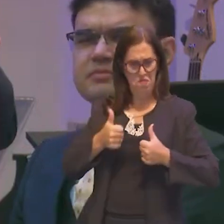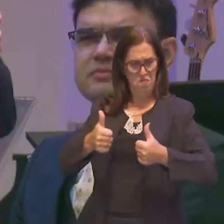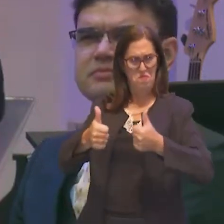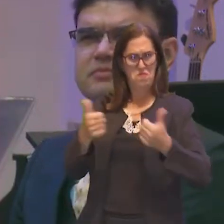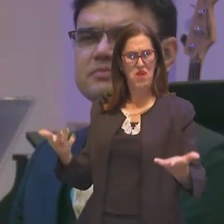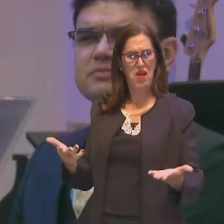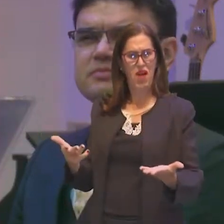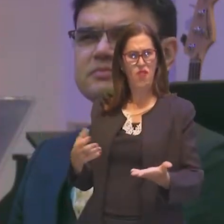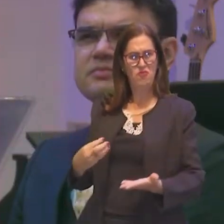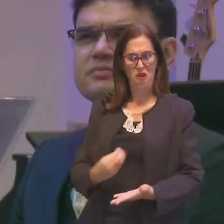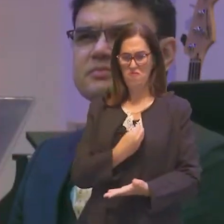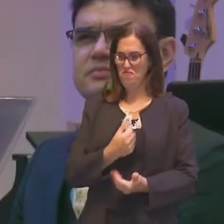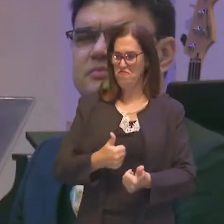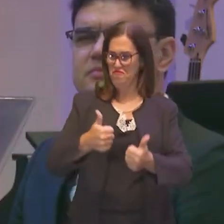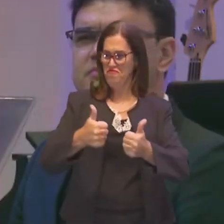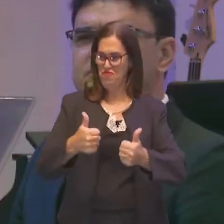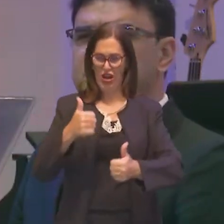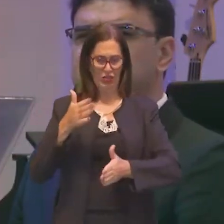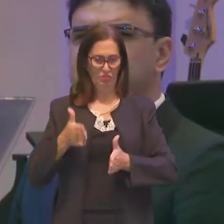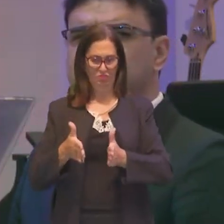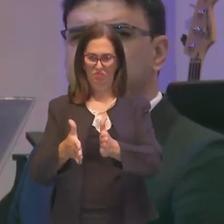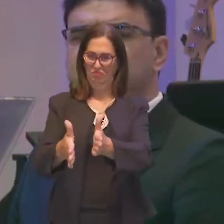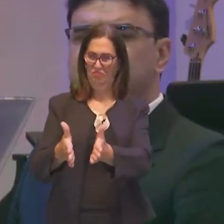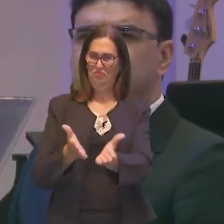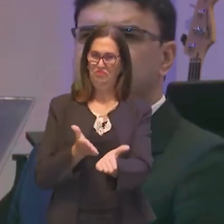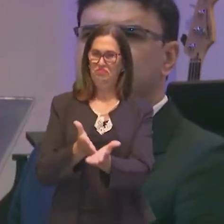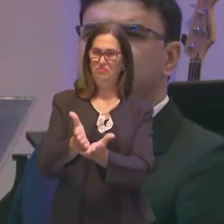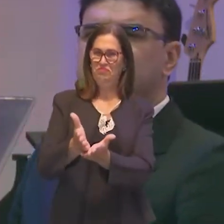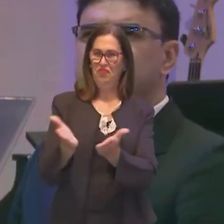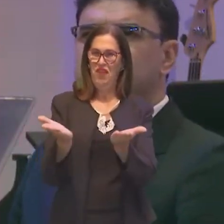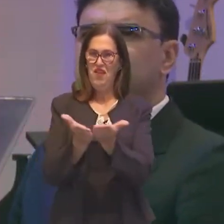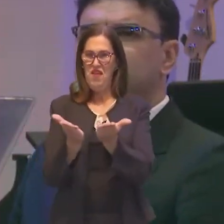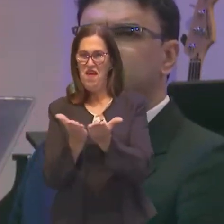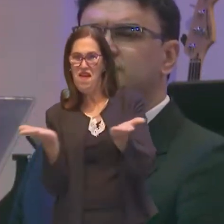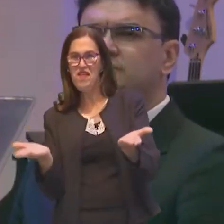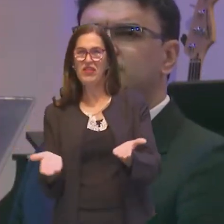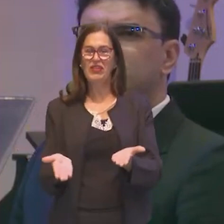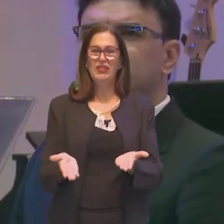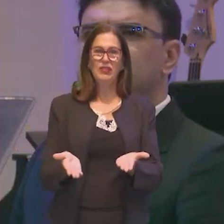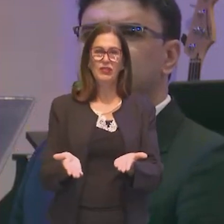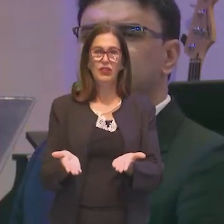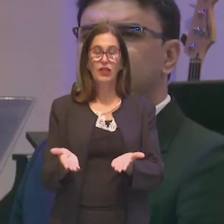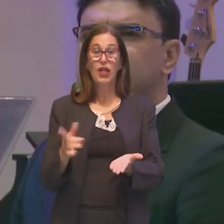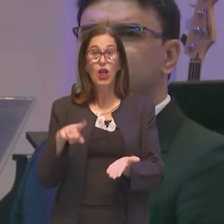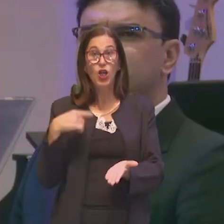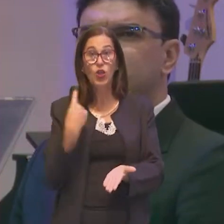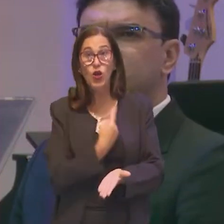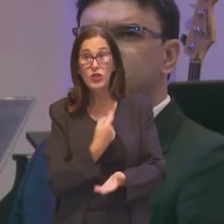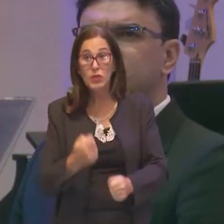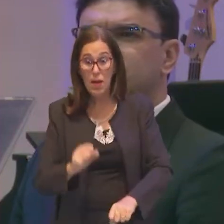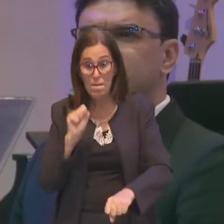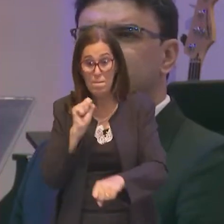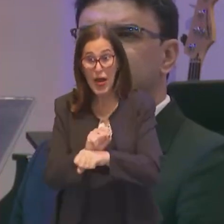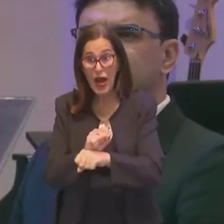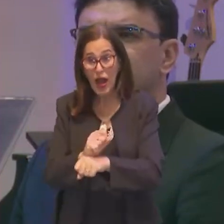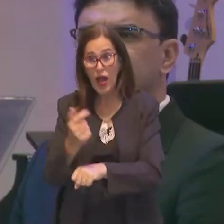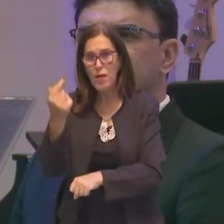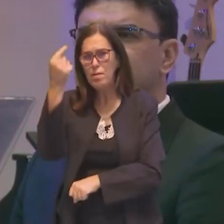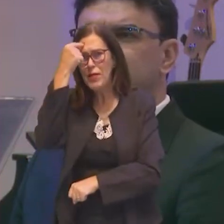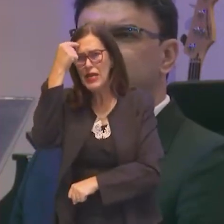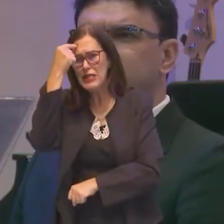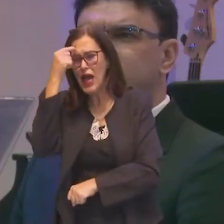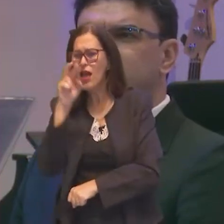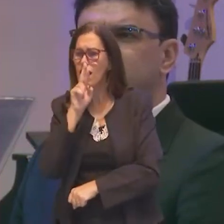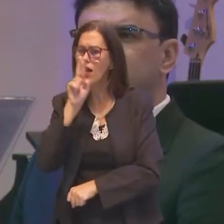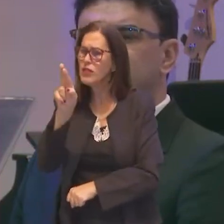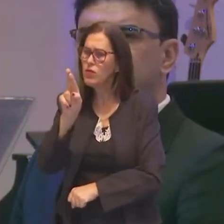estamos indo a todo vapor na nossa caminhada cristã, em nossa trajetória, e nós precisamos parar e refletir e